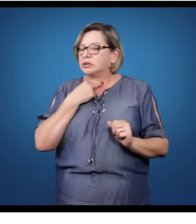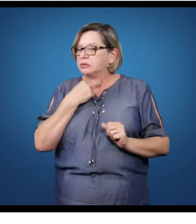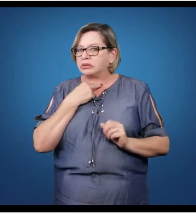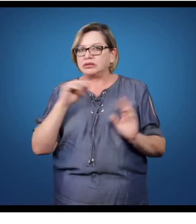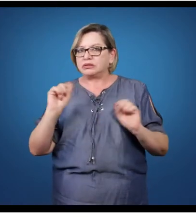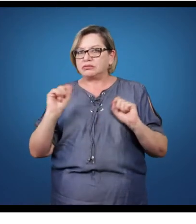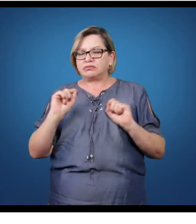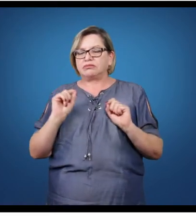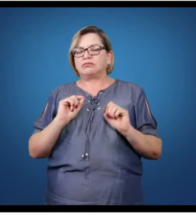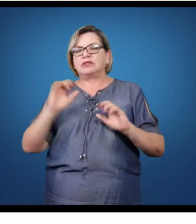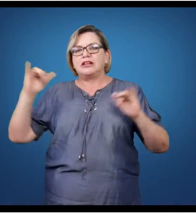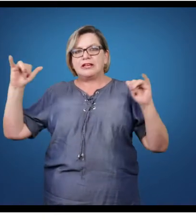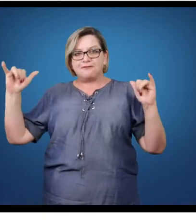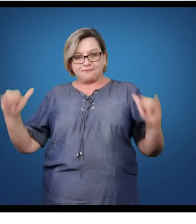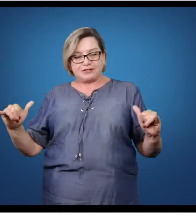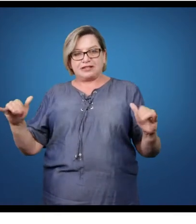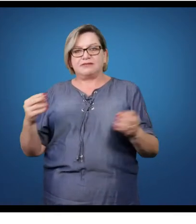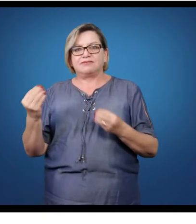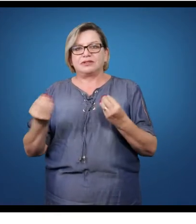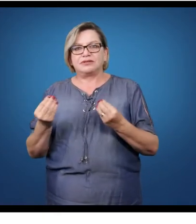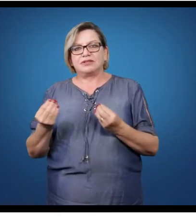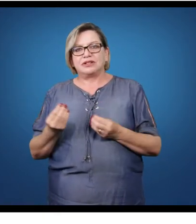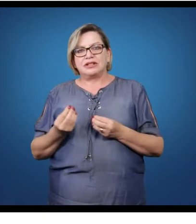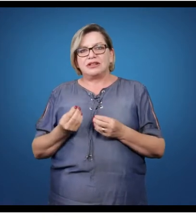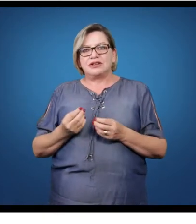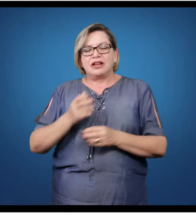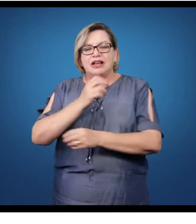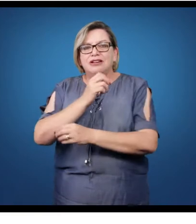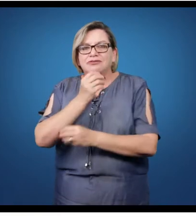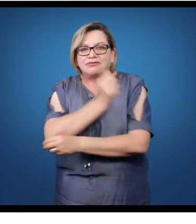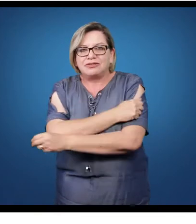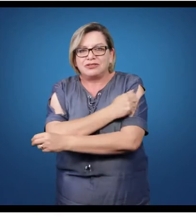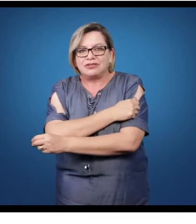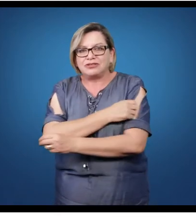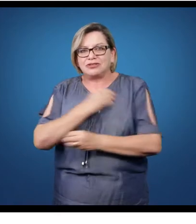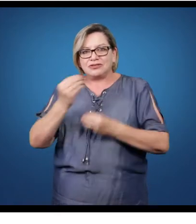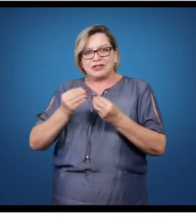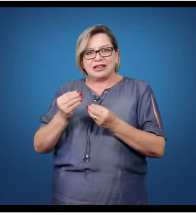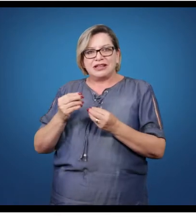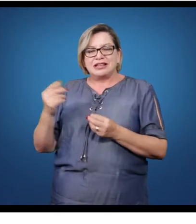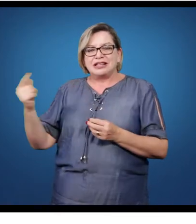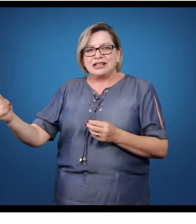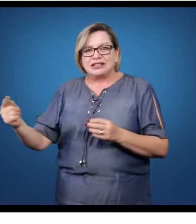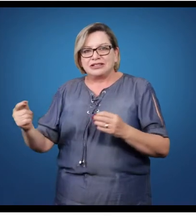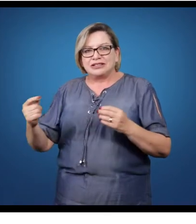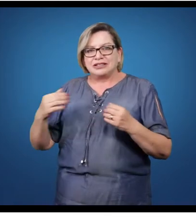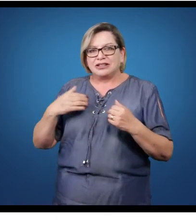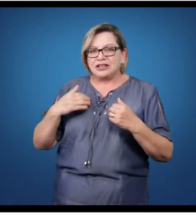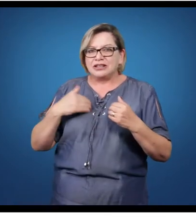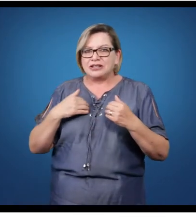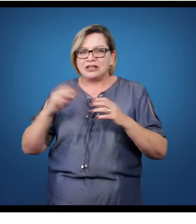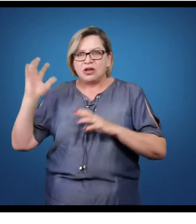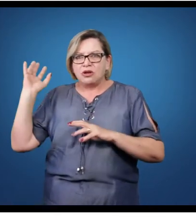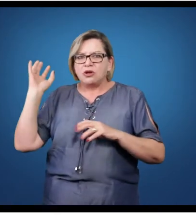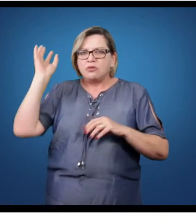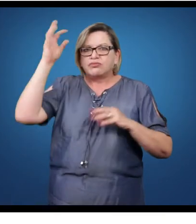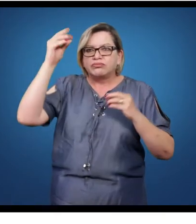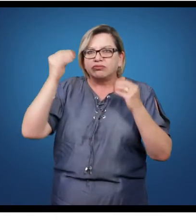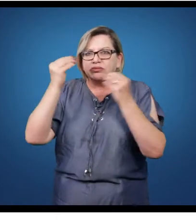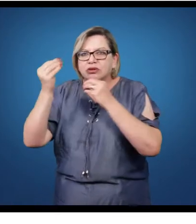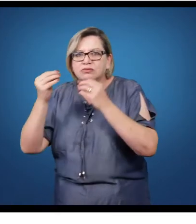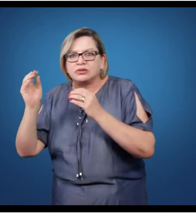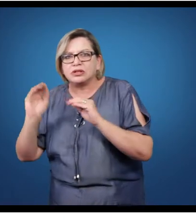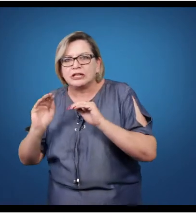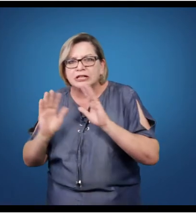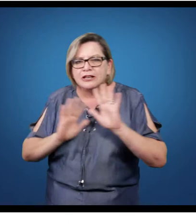meio da quadra ou seja os alunos irão você vai propor que o aluno trabalha ou passe a tática de ataque